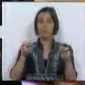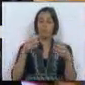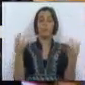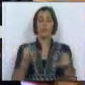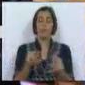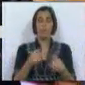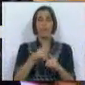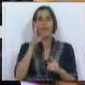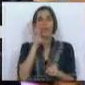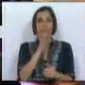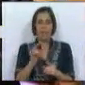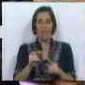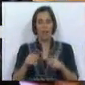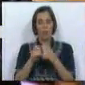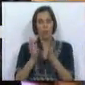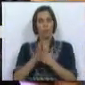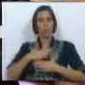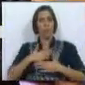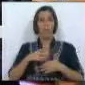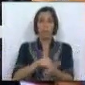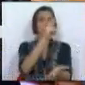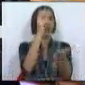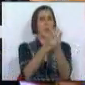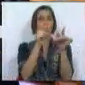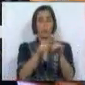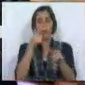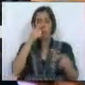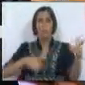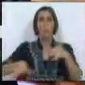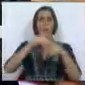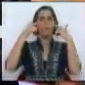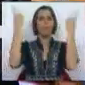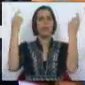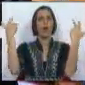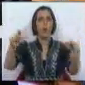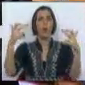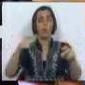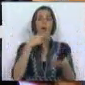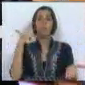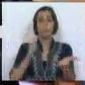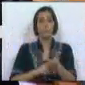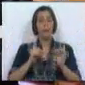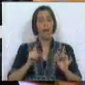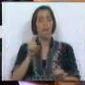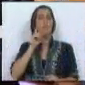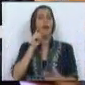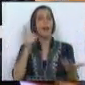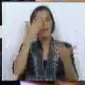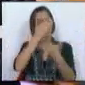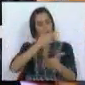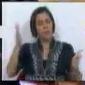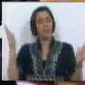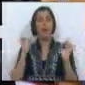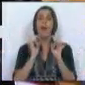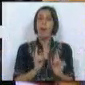teve essa tentação totalitária e foi derrotado pelo povo nas ruas. Essa é a verdade e a garantia da democracia